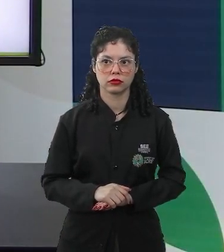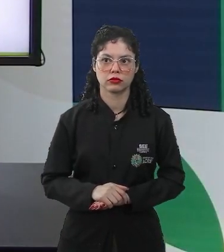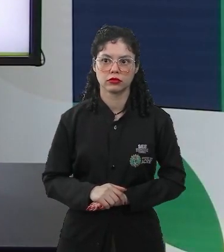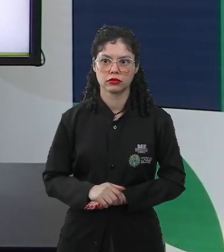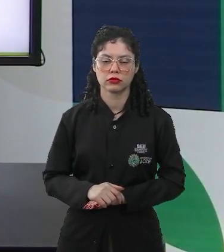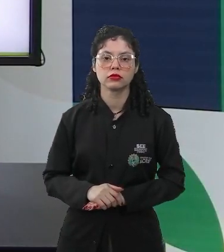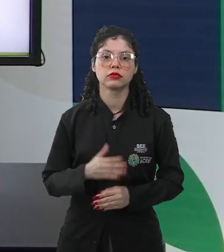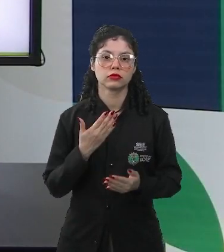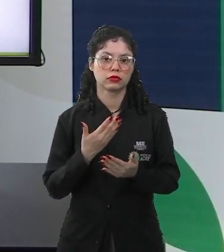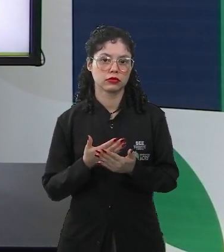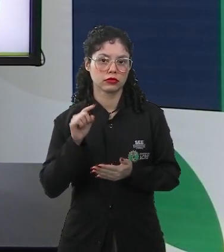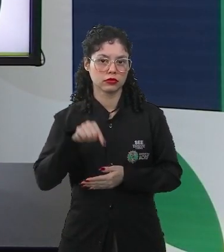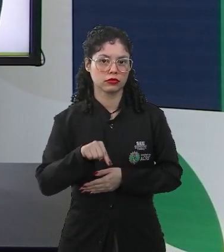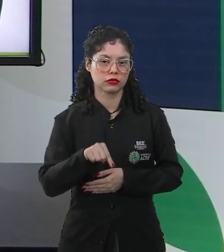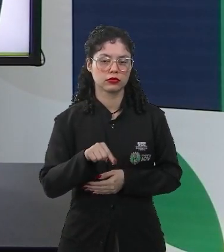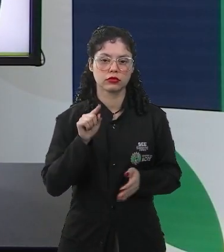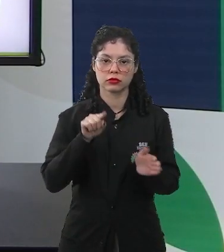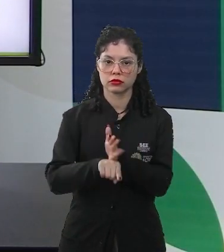Essa questão,